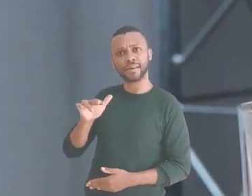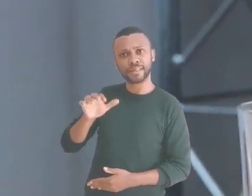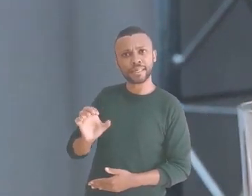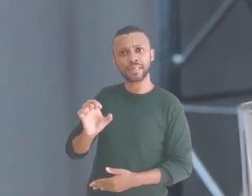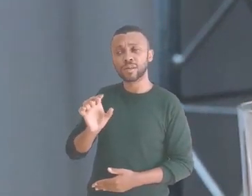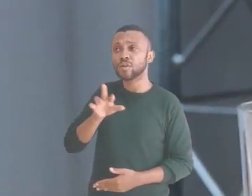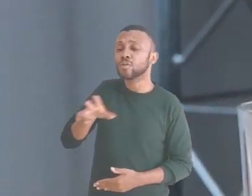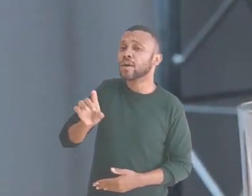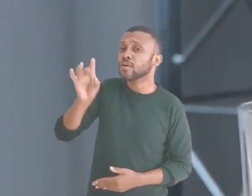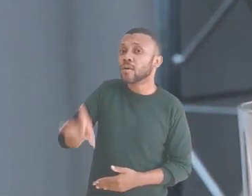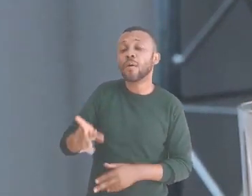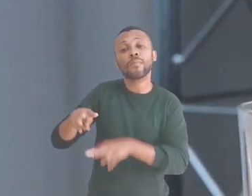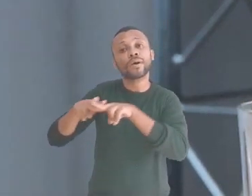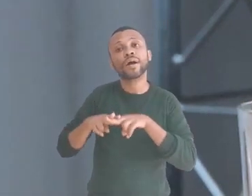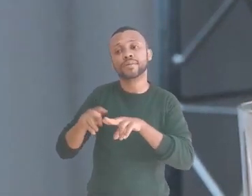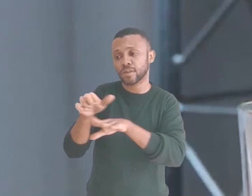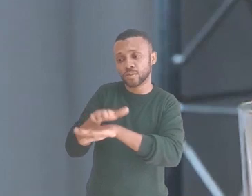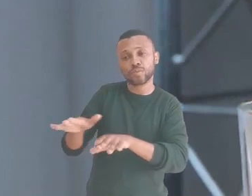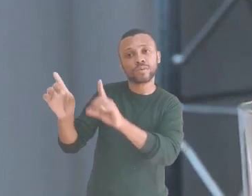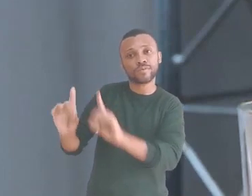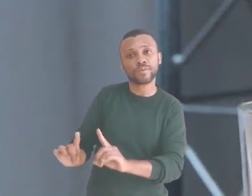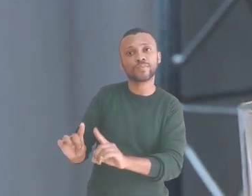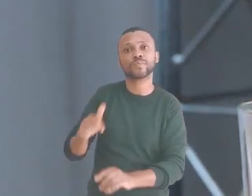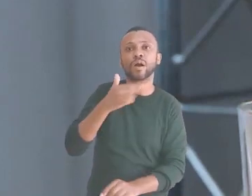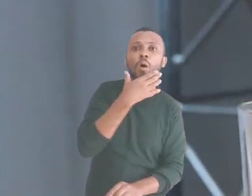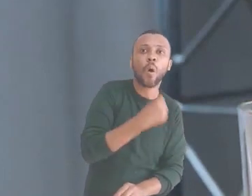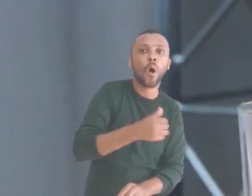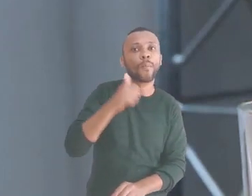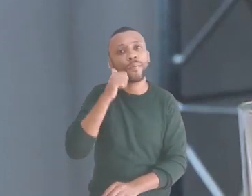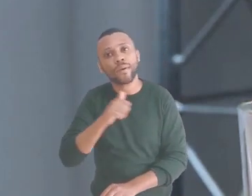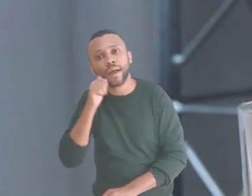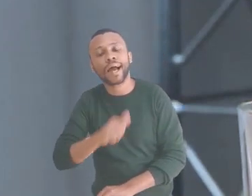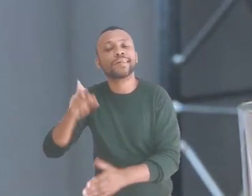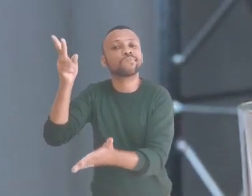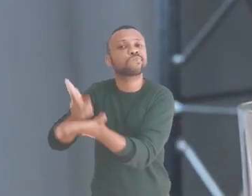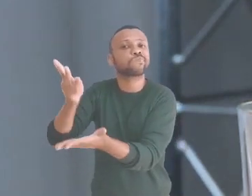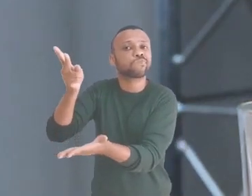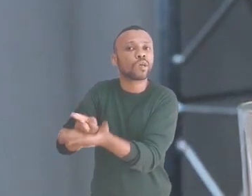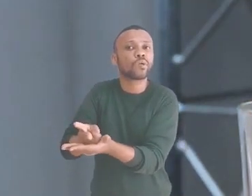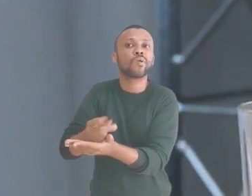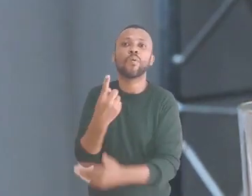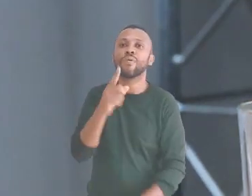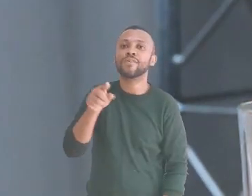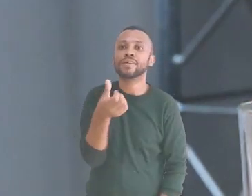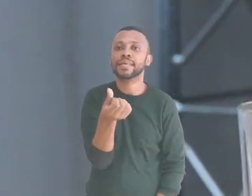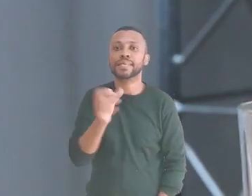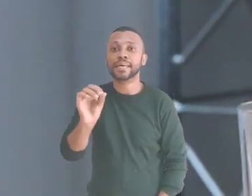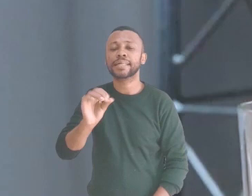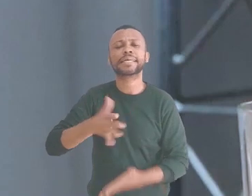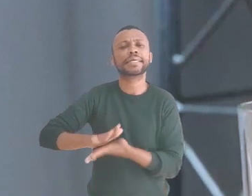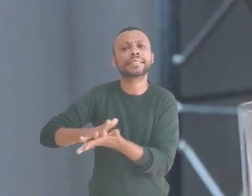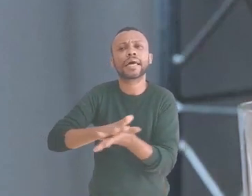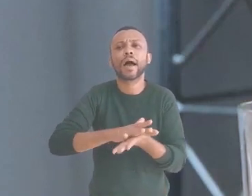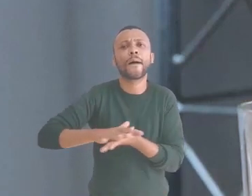tem mulherada e homens com menos de 1,60 m que samba. E o samba não tem que estar na